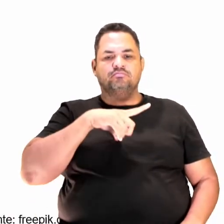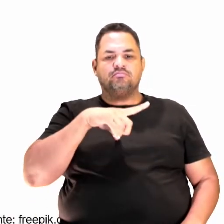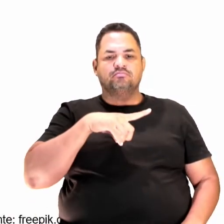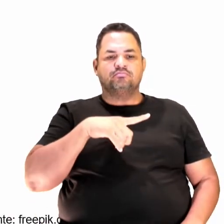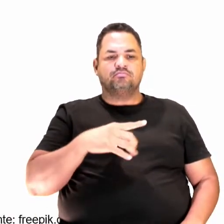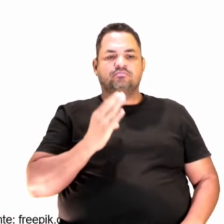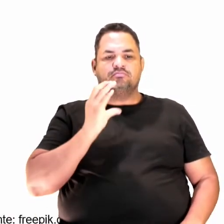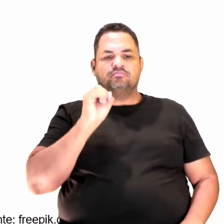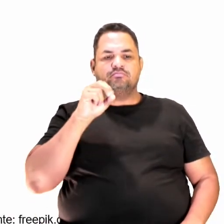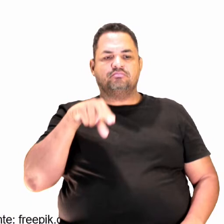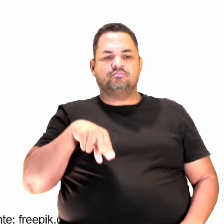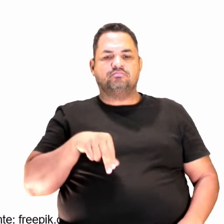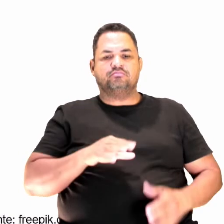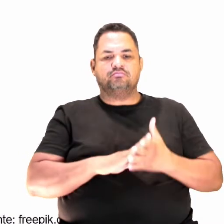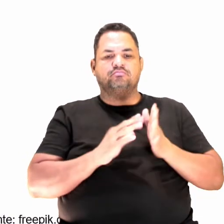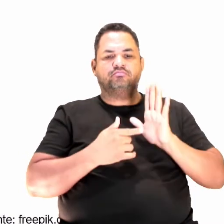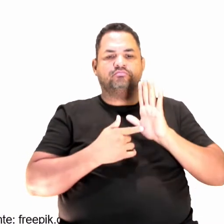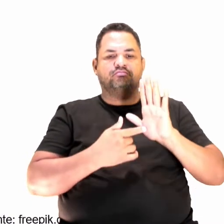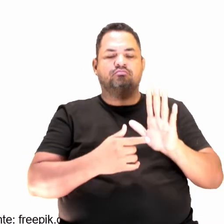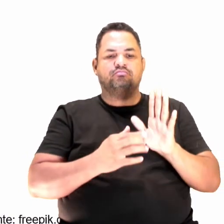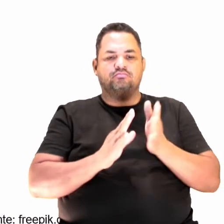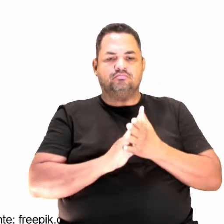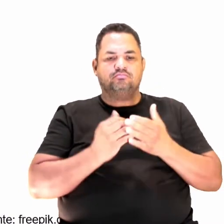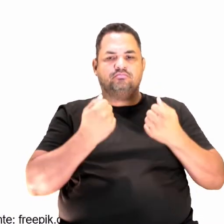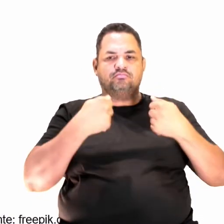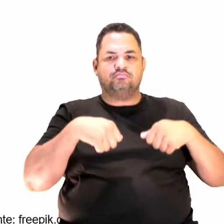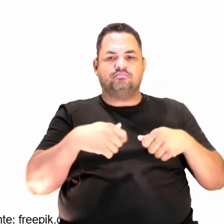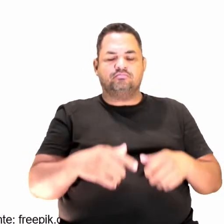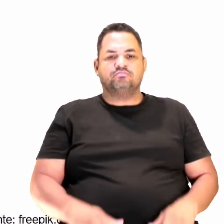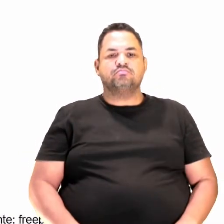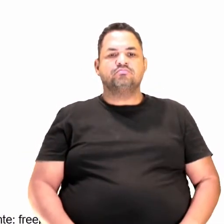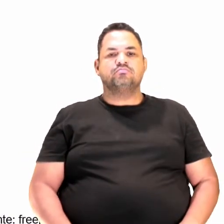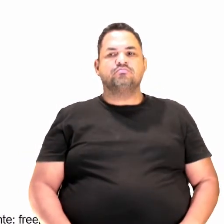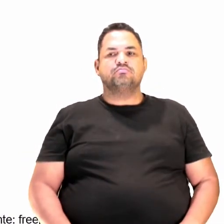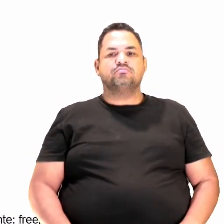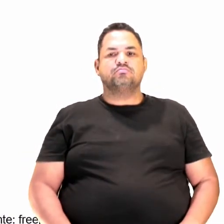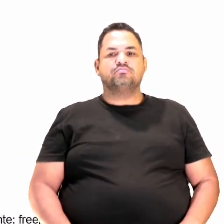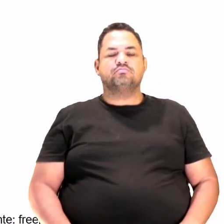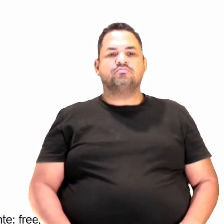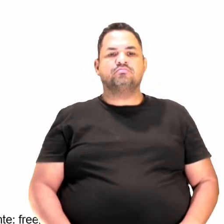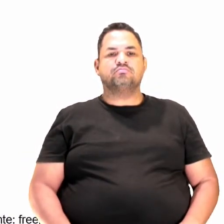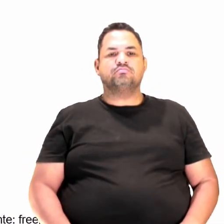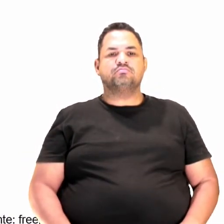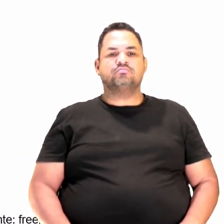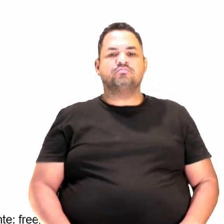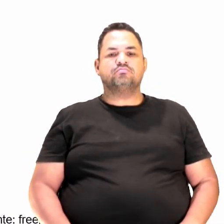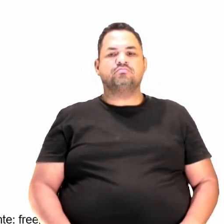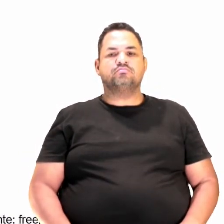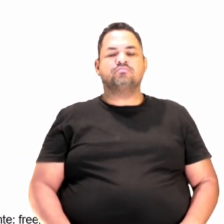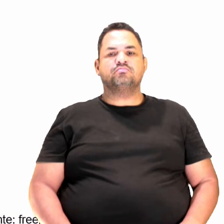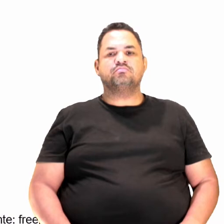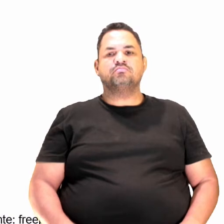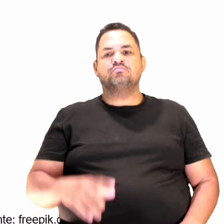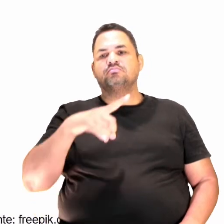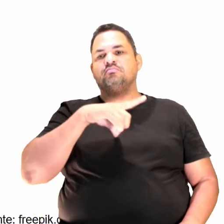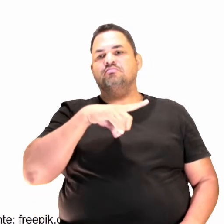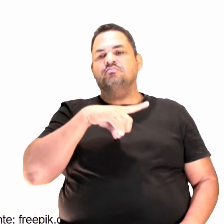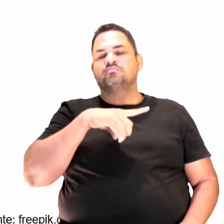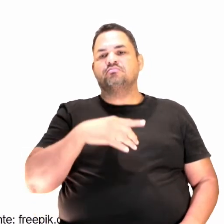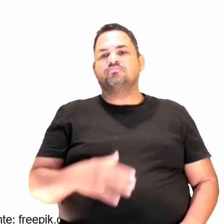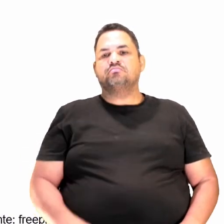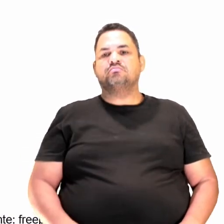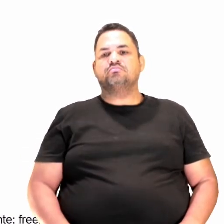o can, que também vai expressar possibilidade, possibility. Então temos aqui, women can suffer